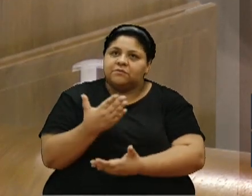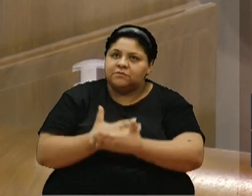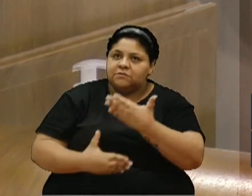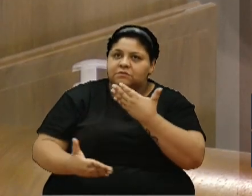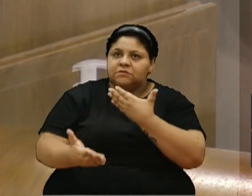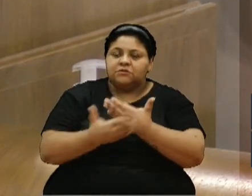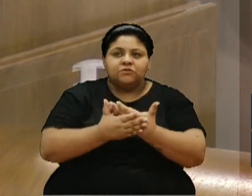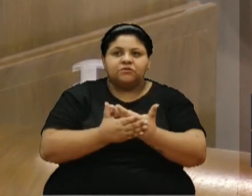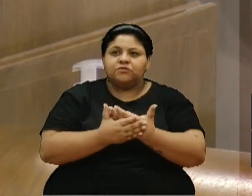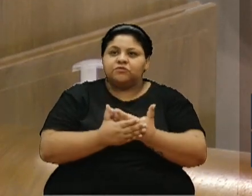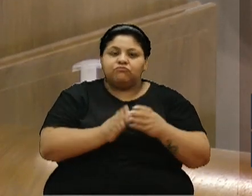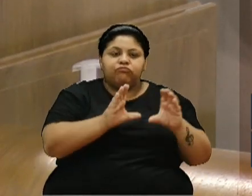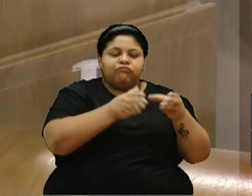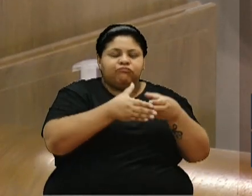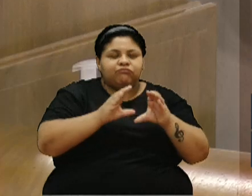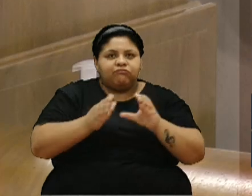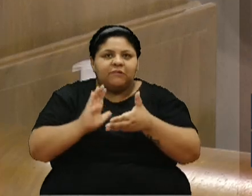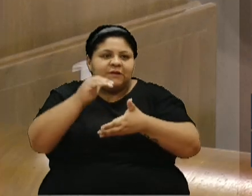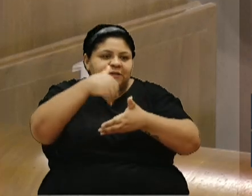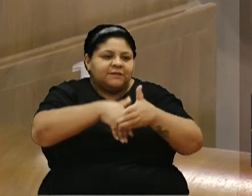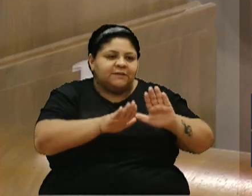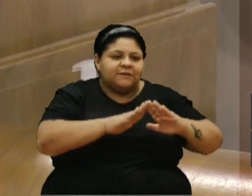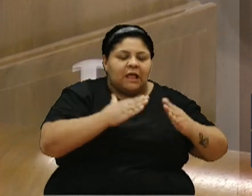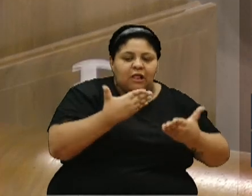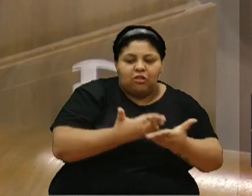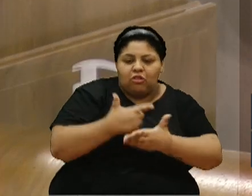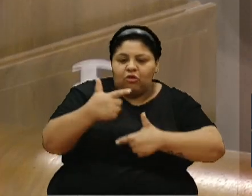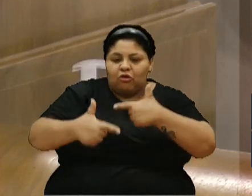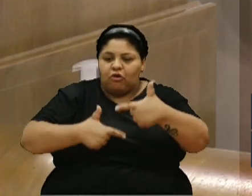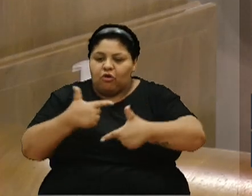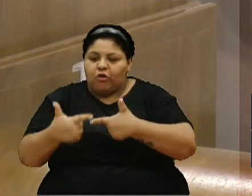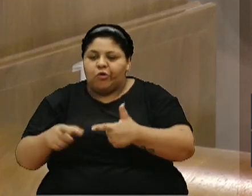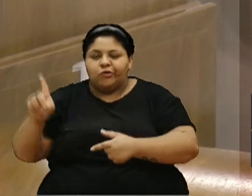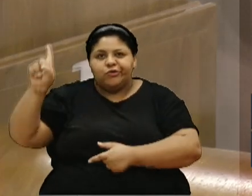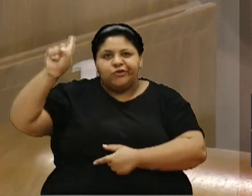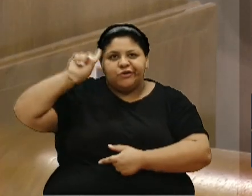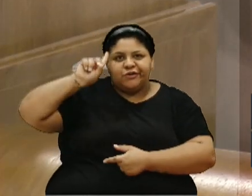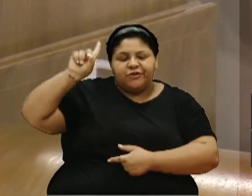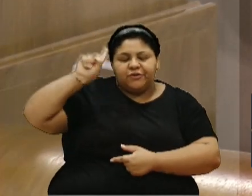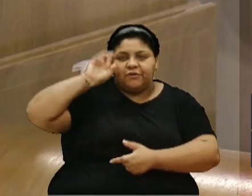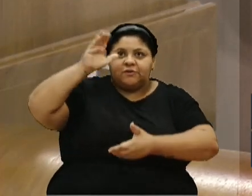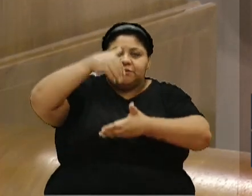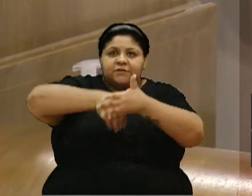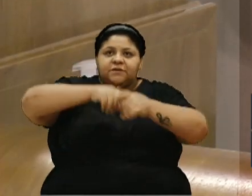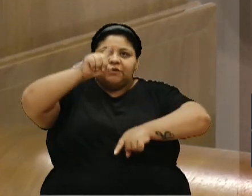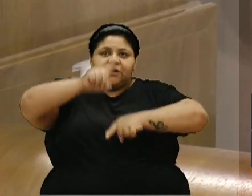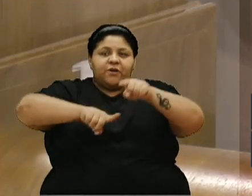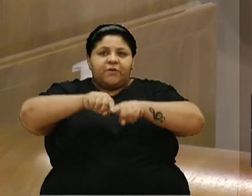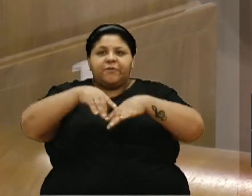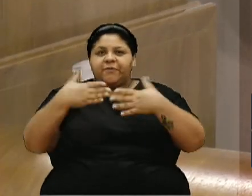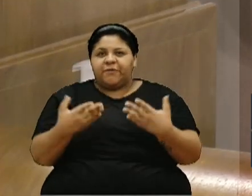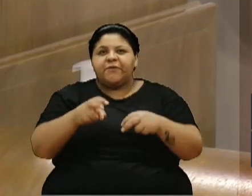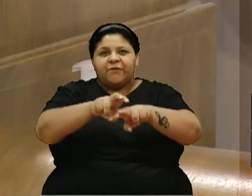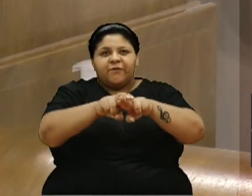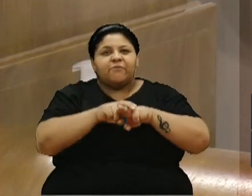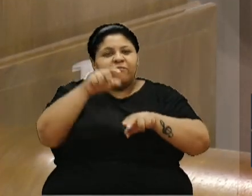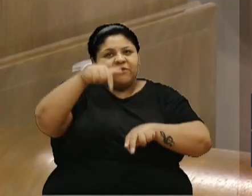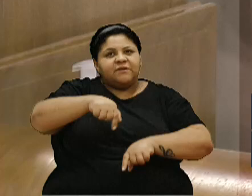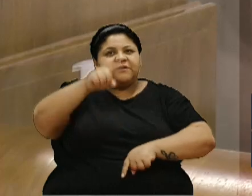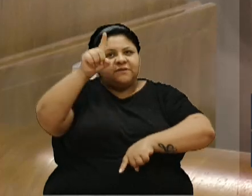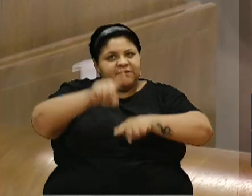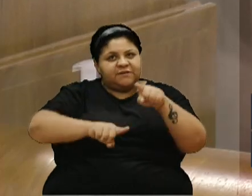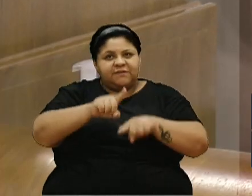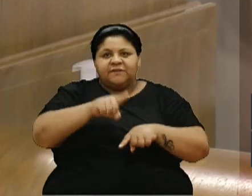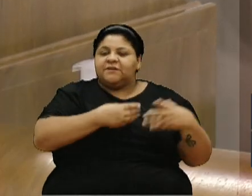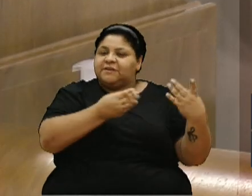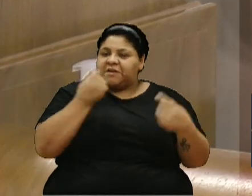as suas instâncias, dentro da escola, do trabalho, do dia a dia, dentro de atividades. Por isso que essa atividade